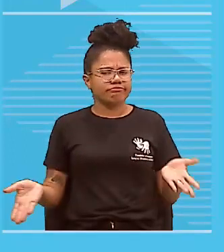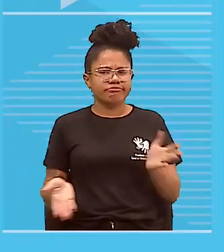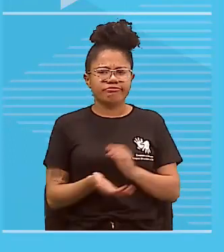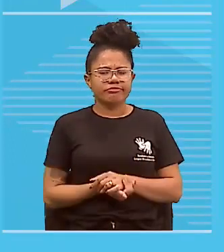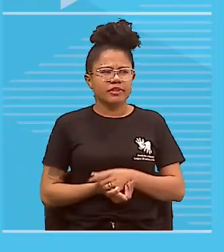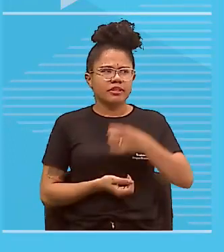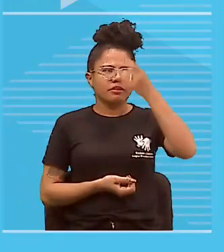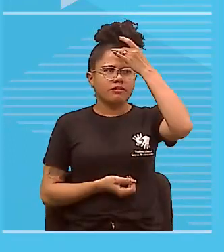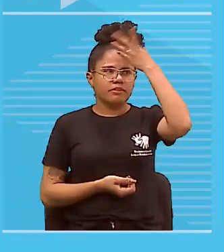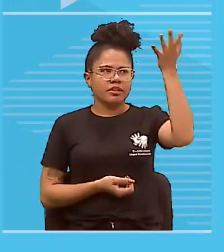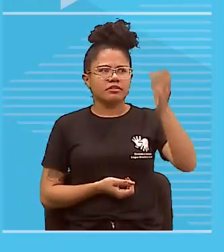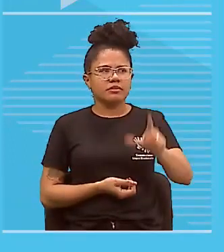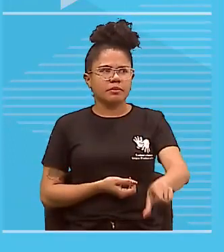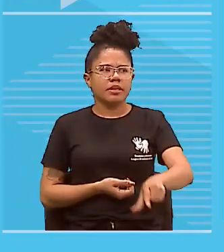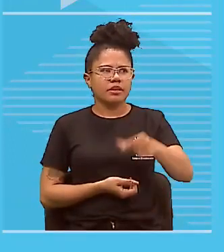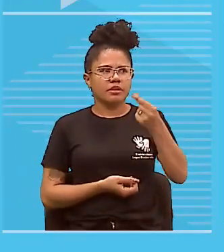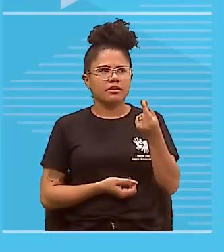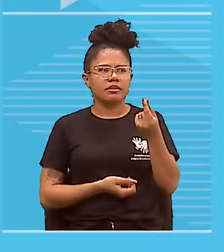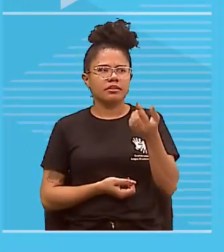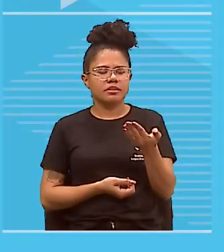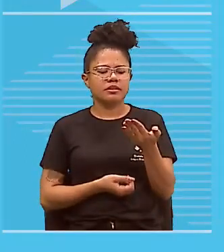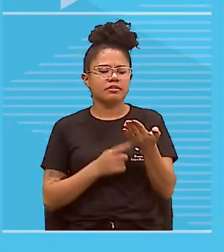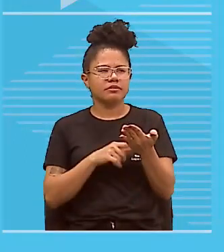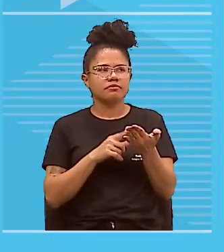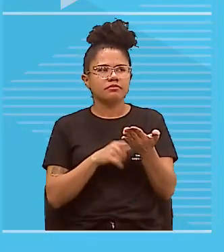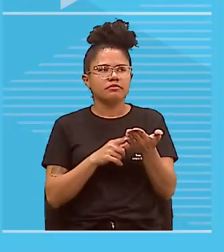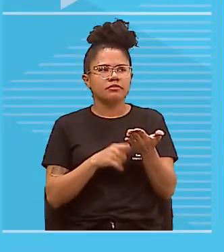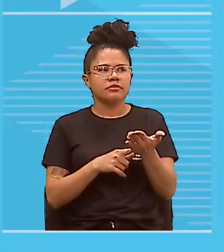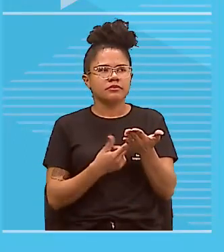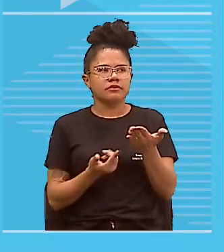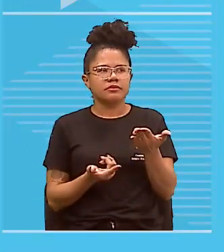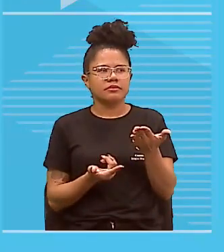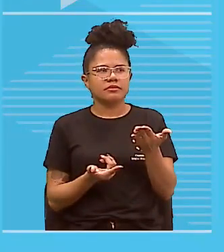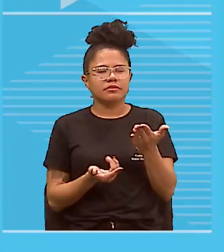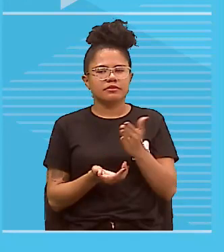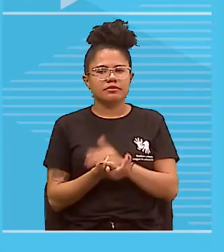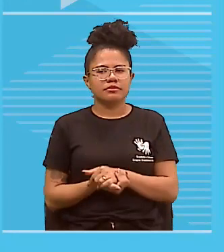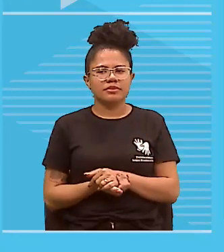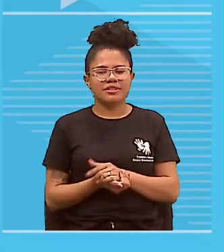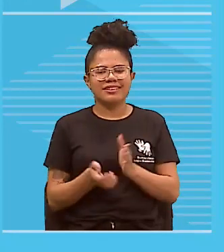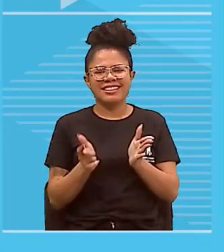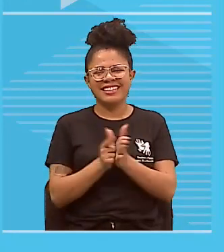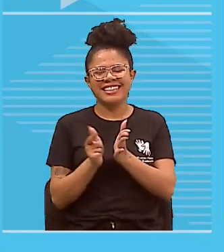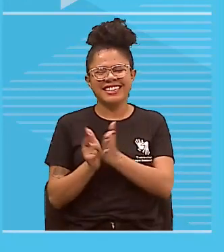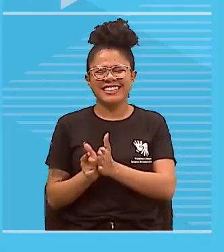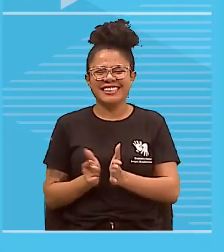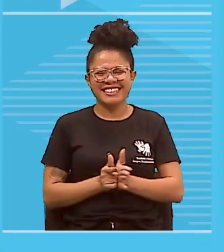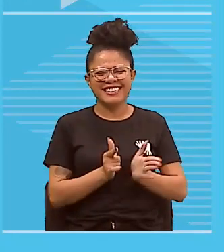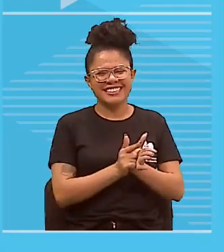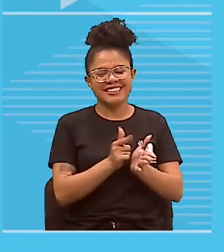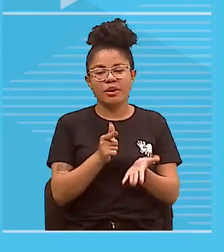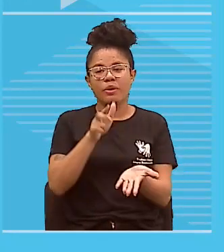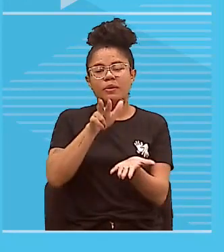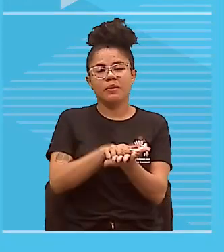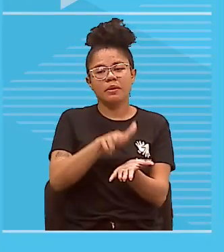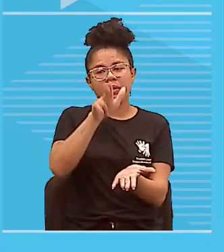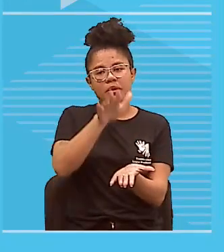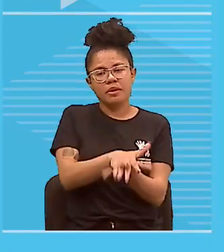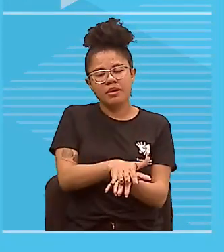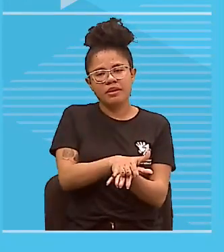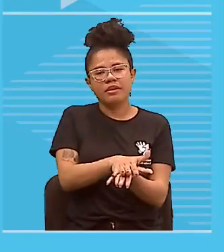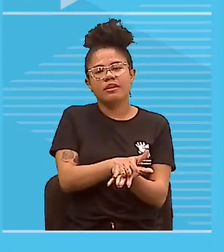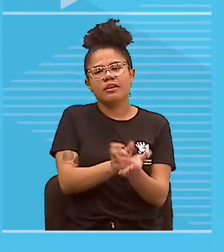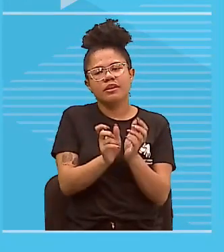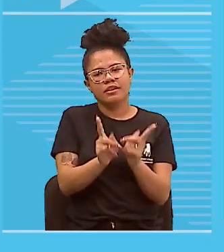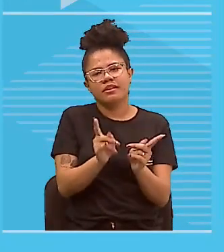muito fácil. Pega logo todas aquelas carinhas e sai metendo multa, galera, nesse povo todo que fica jogando lixo